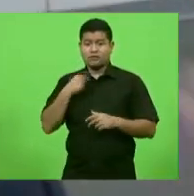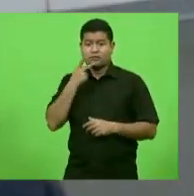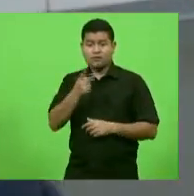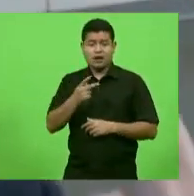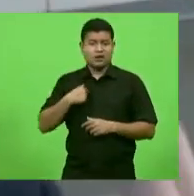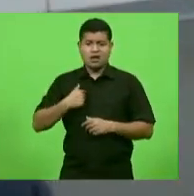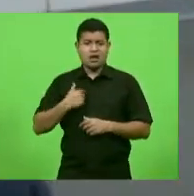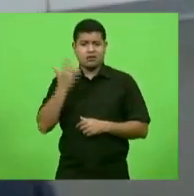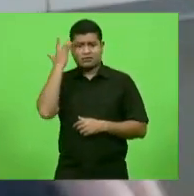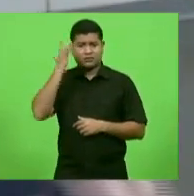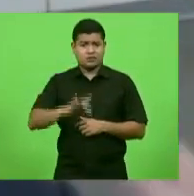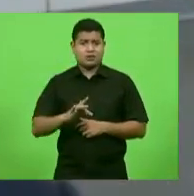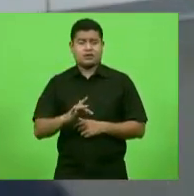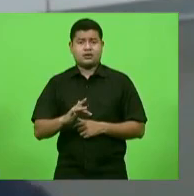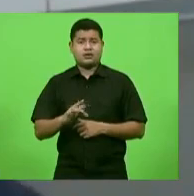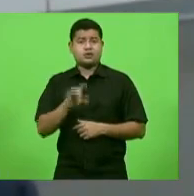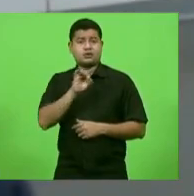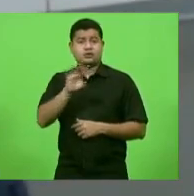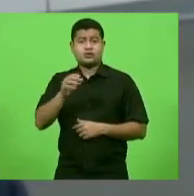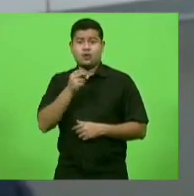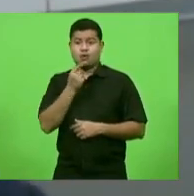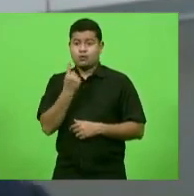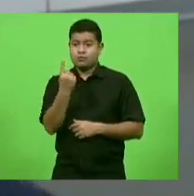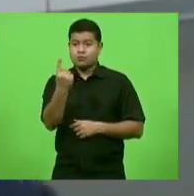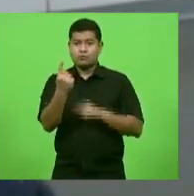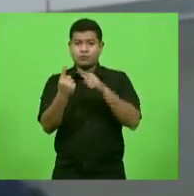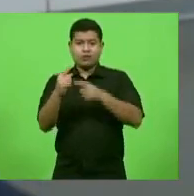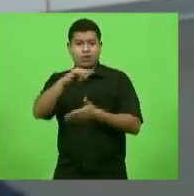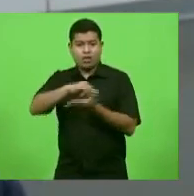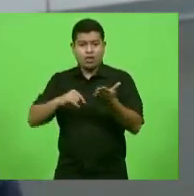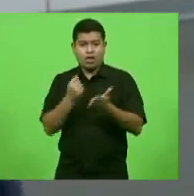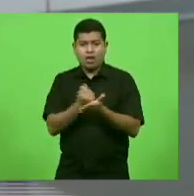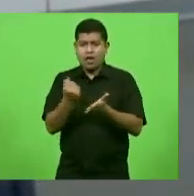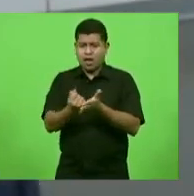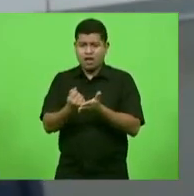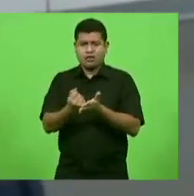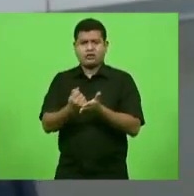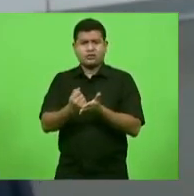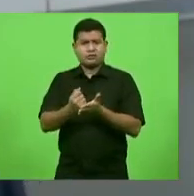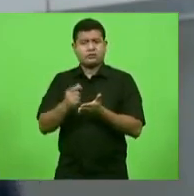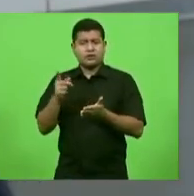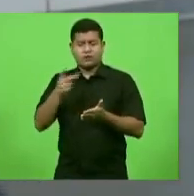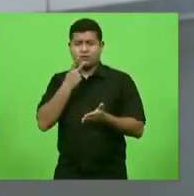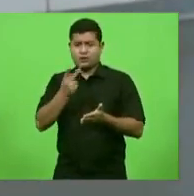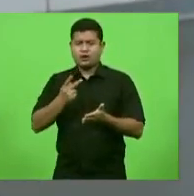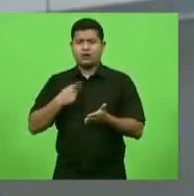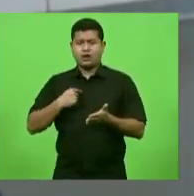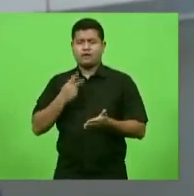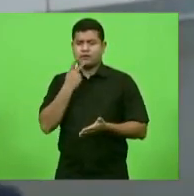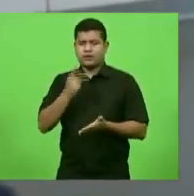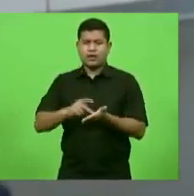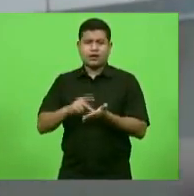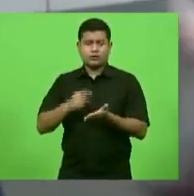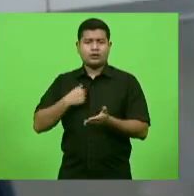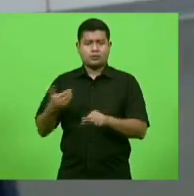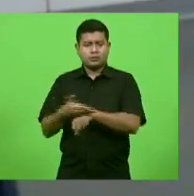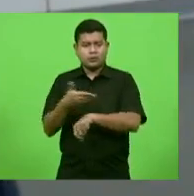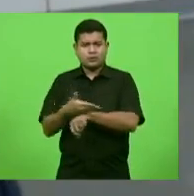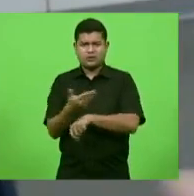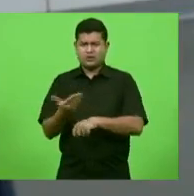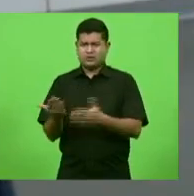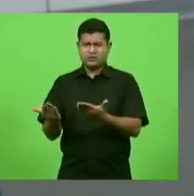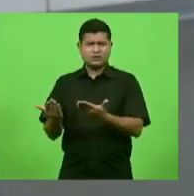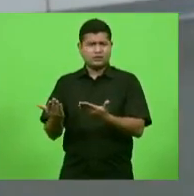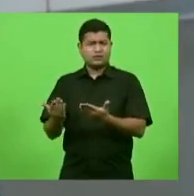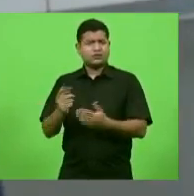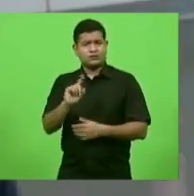uma confissão com firma reconhecida poderia ser prova maior que todo o cotejo desses autos. A responsabilidade